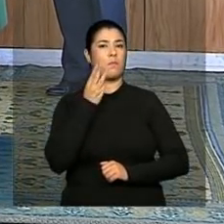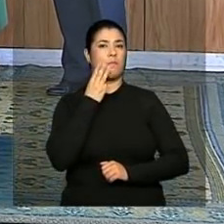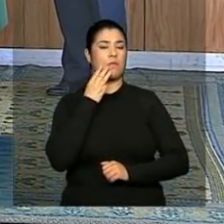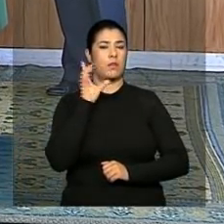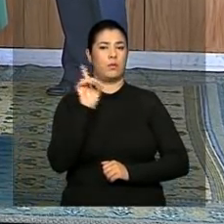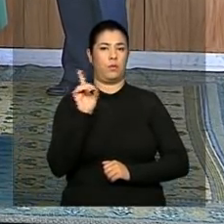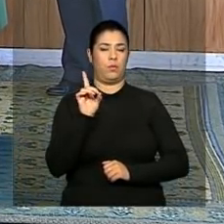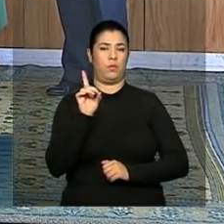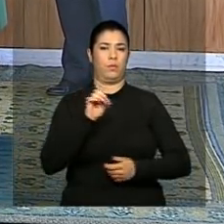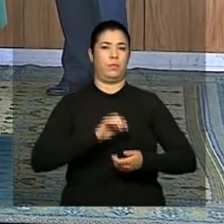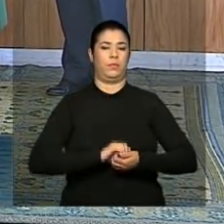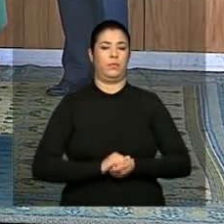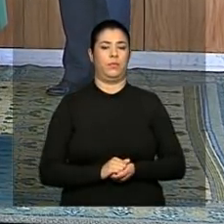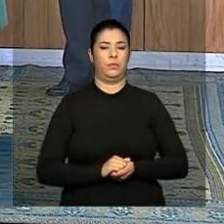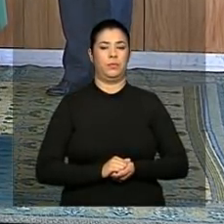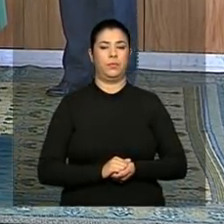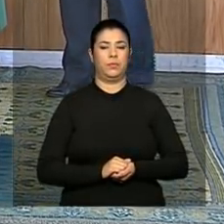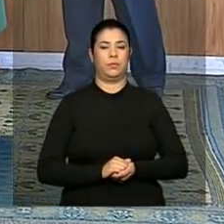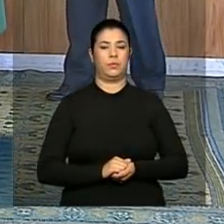de dólares.